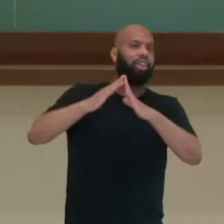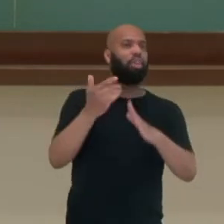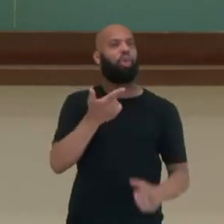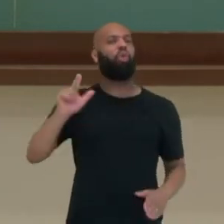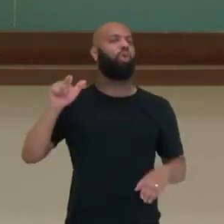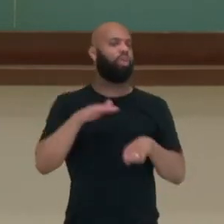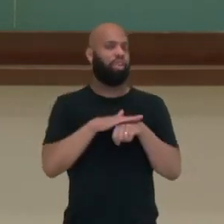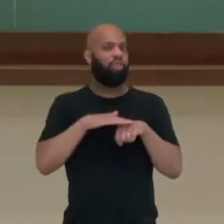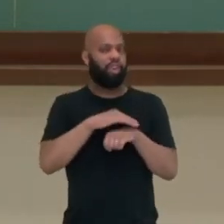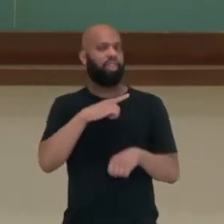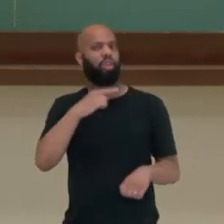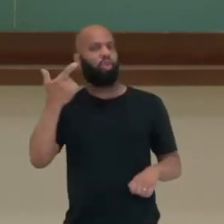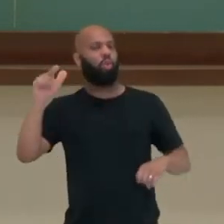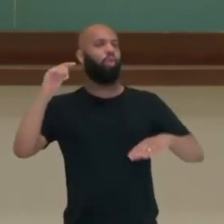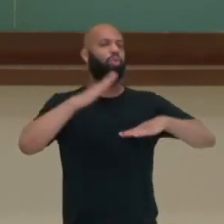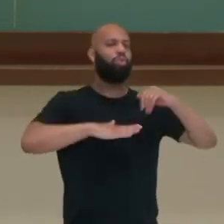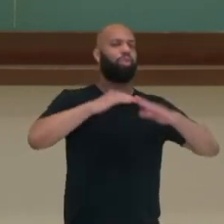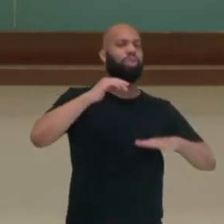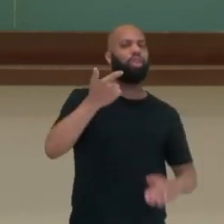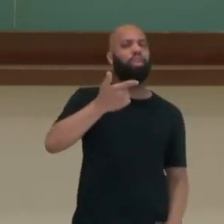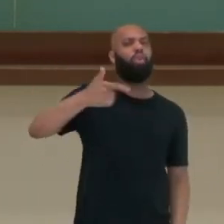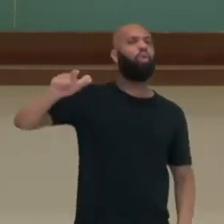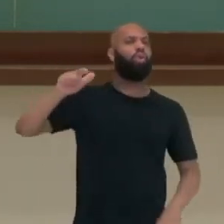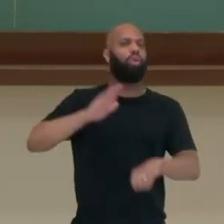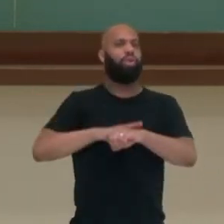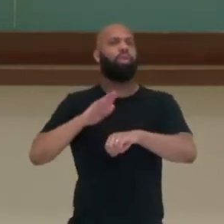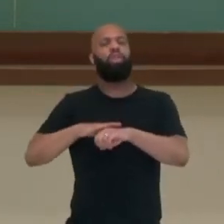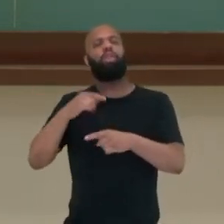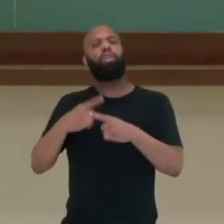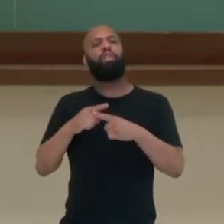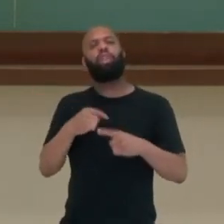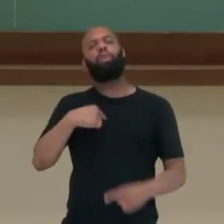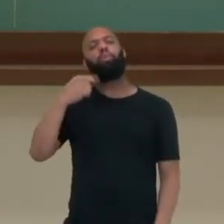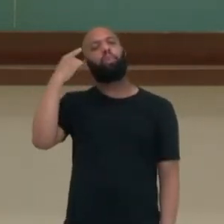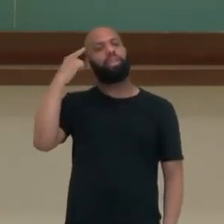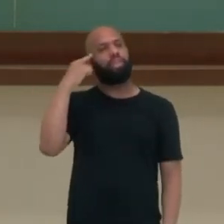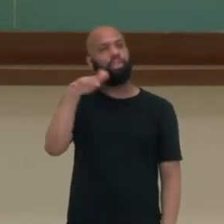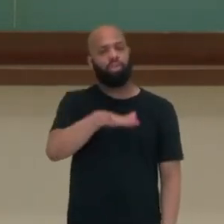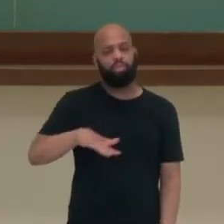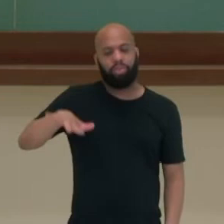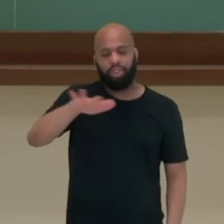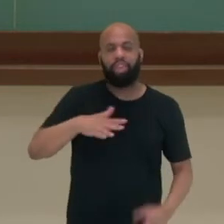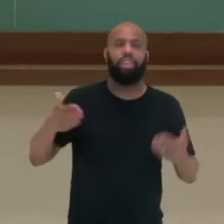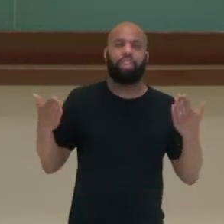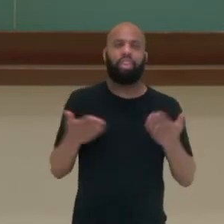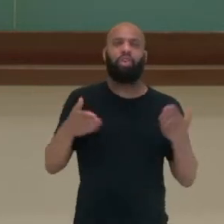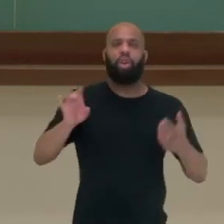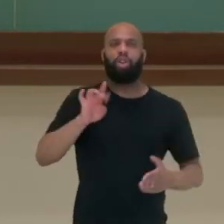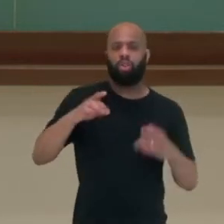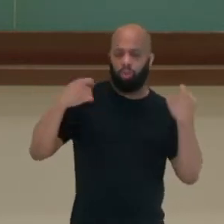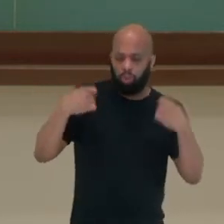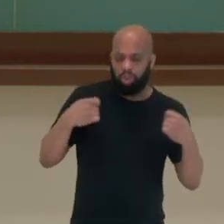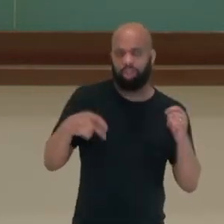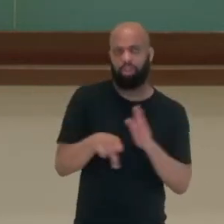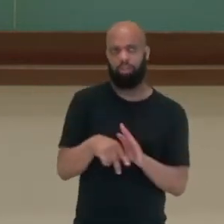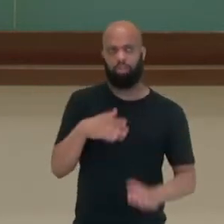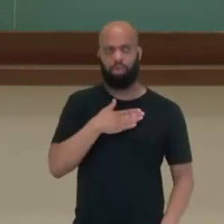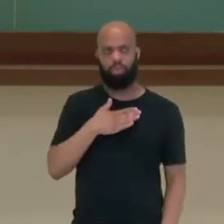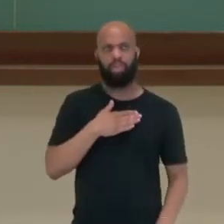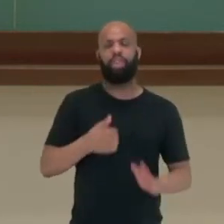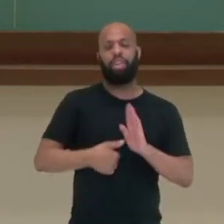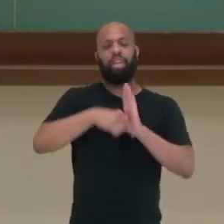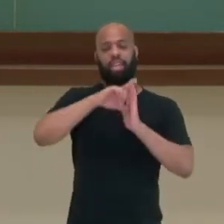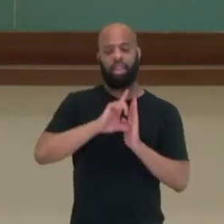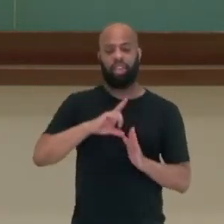minha visita, um sofá-cama, como vai ser? Ou seja, eu estou pensando em um ambiente que seja só o necessário para mim.